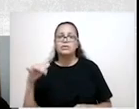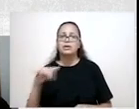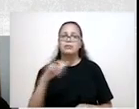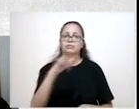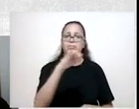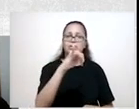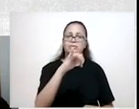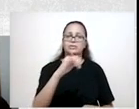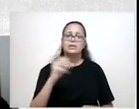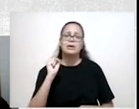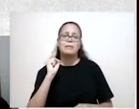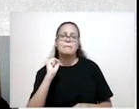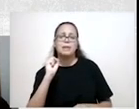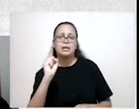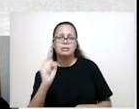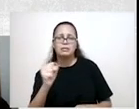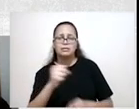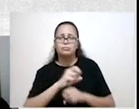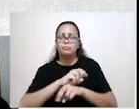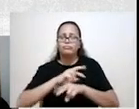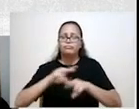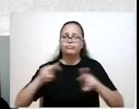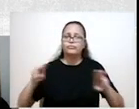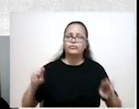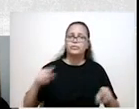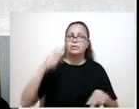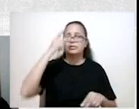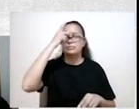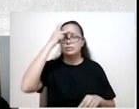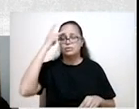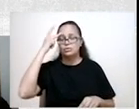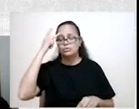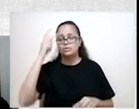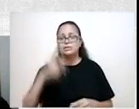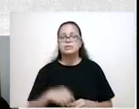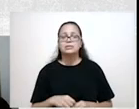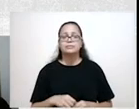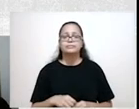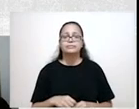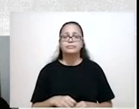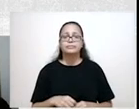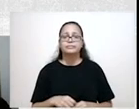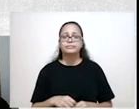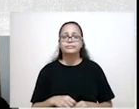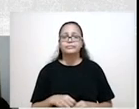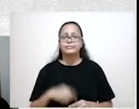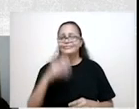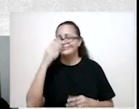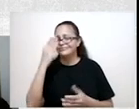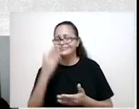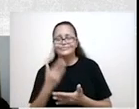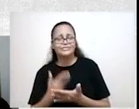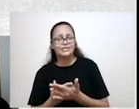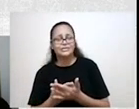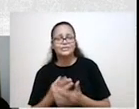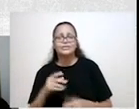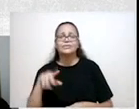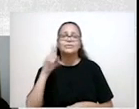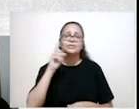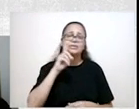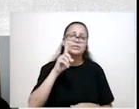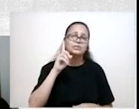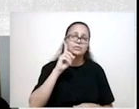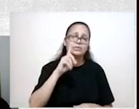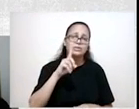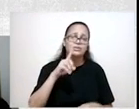2.400 pessoas e ferindo outras 1.200. Revoltados com o ataque surpresa, os Estados Unidos